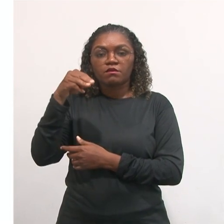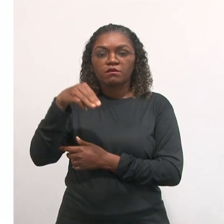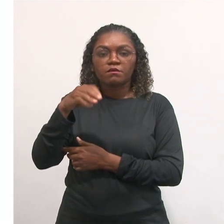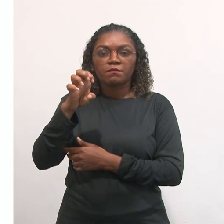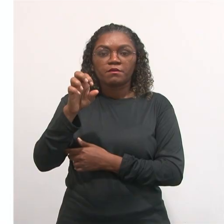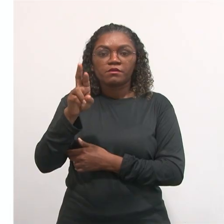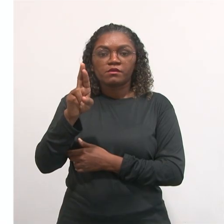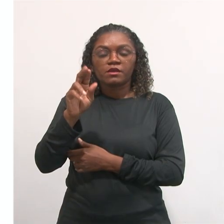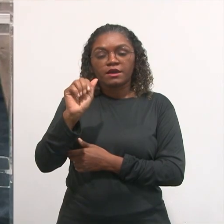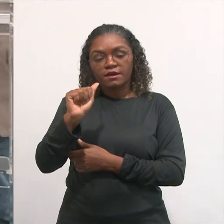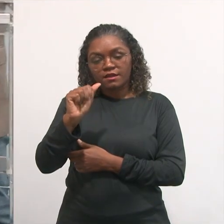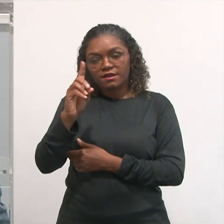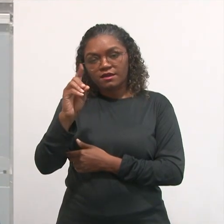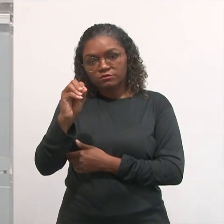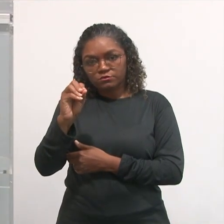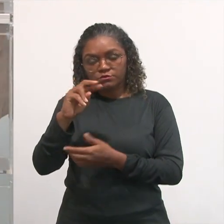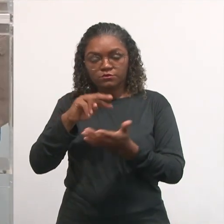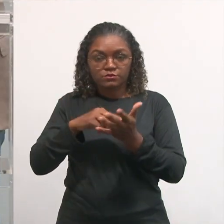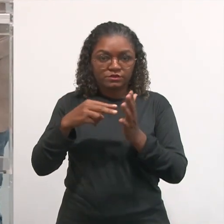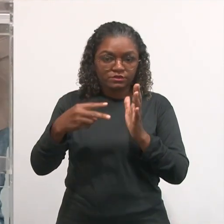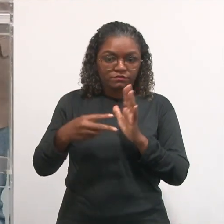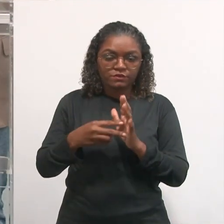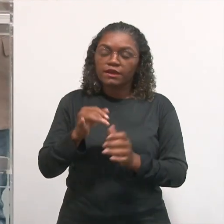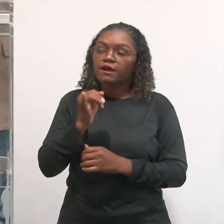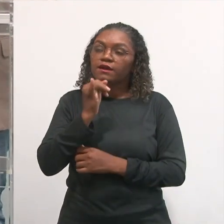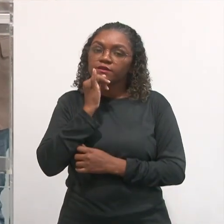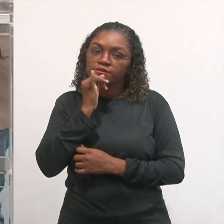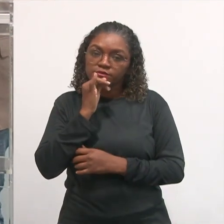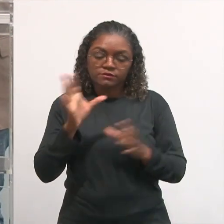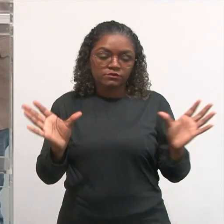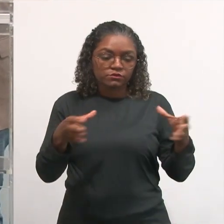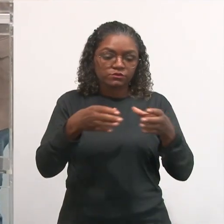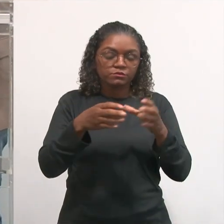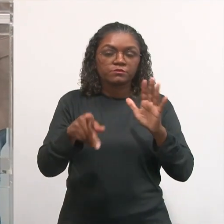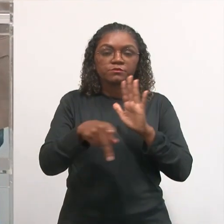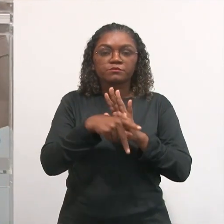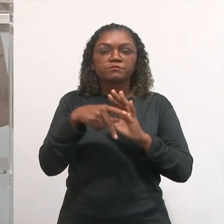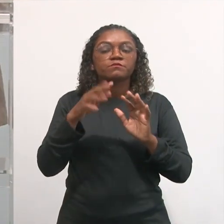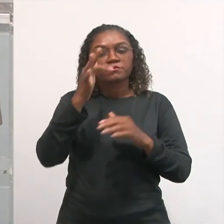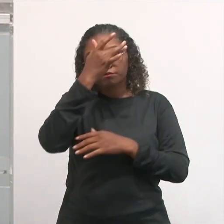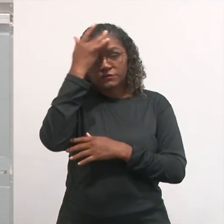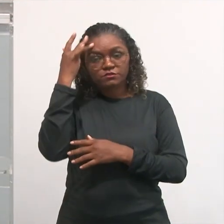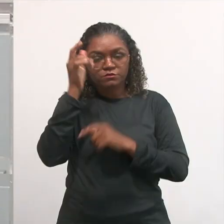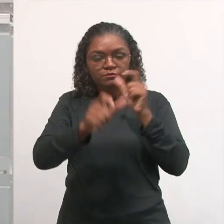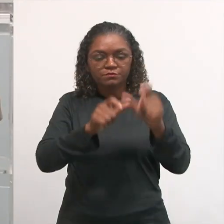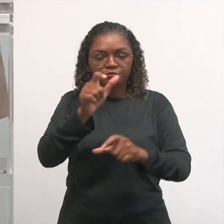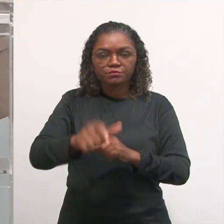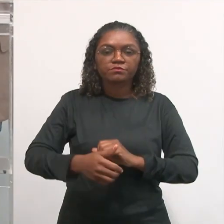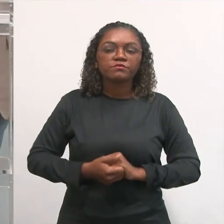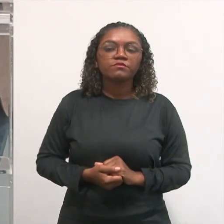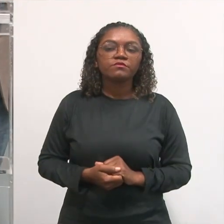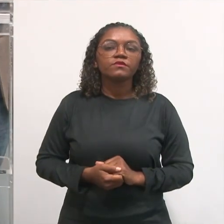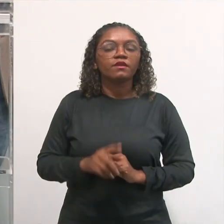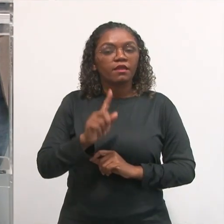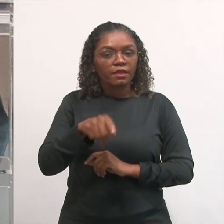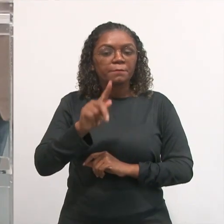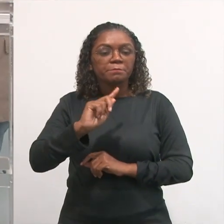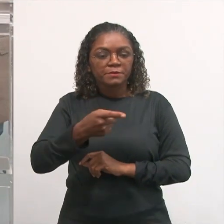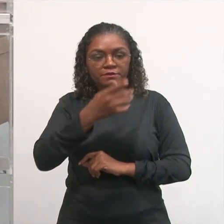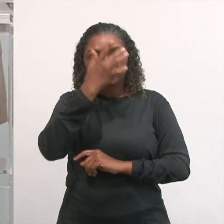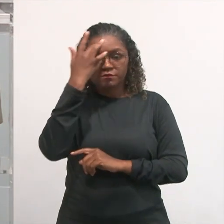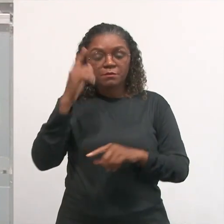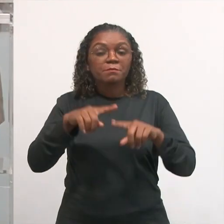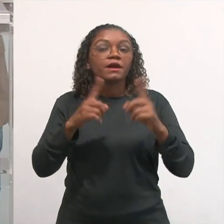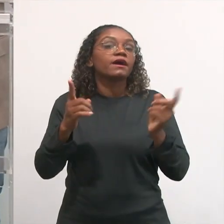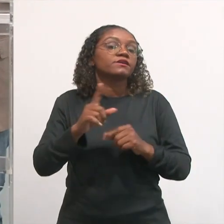pego um grupo, né? Um grupo de pessoas. Então, por exemplo, foram 1000 pessoas, mas eu vou pegar só o pessoal que foi no